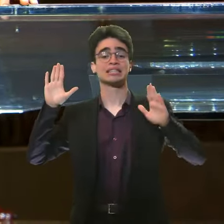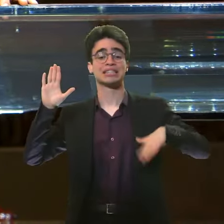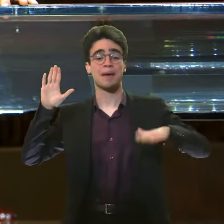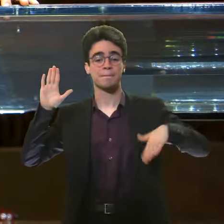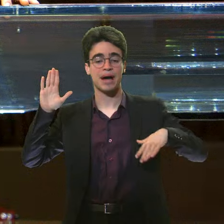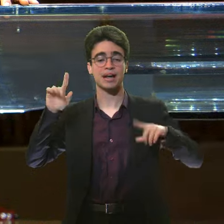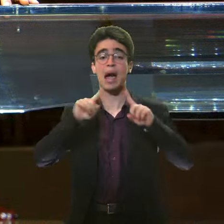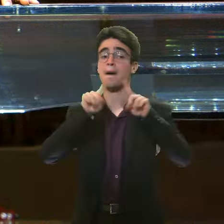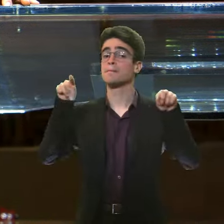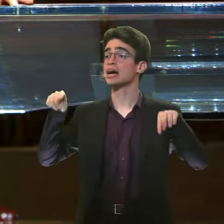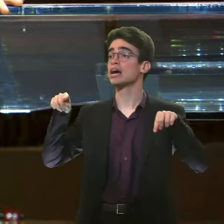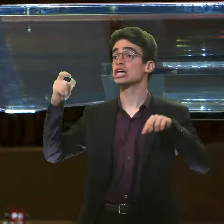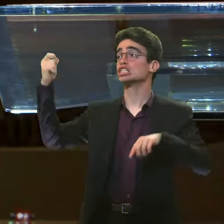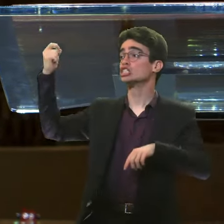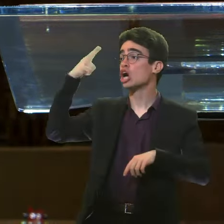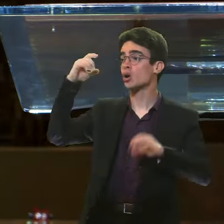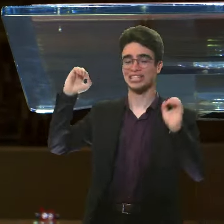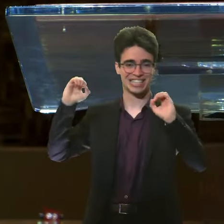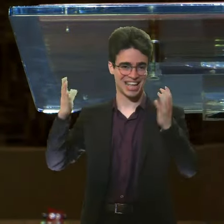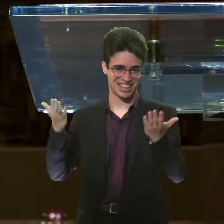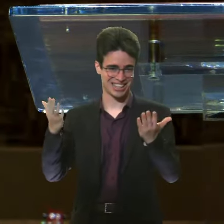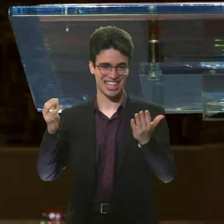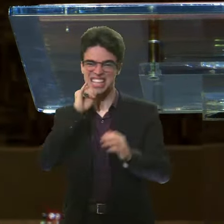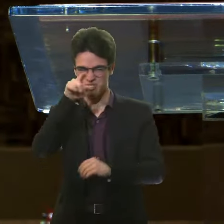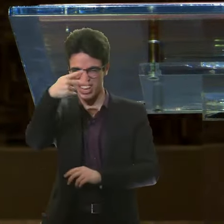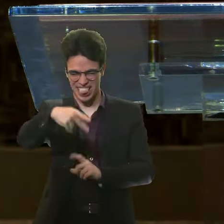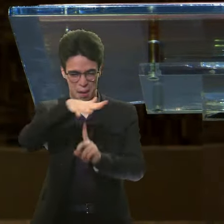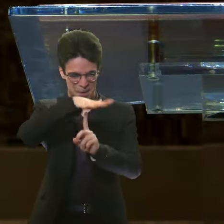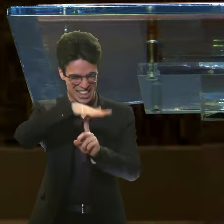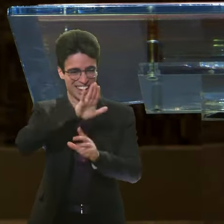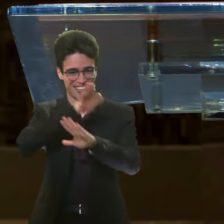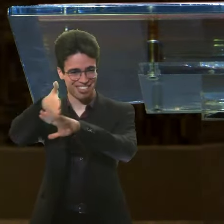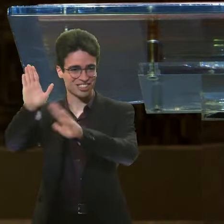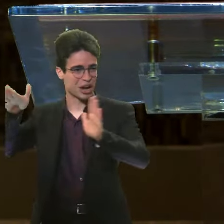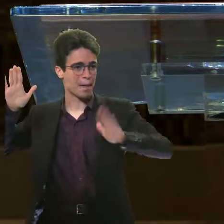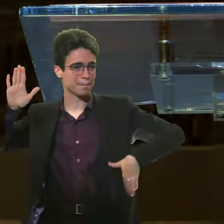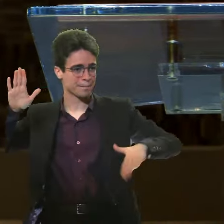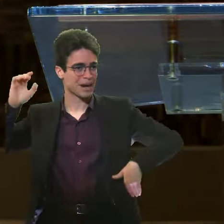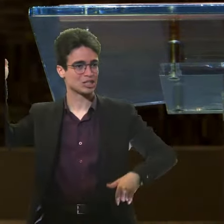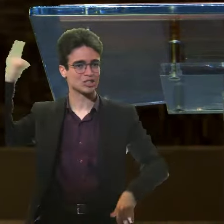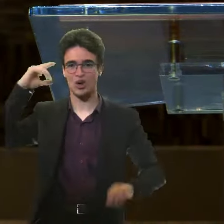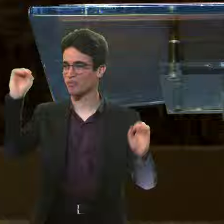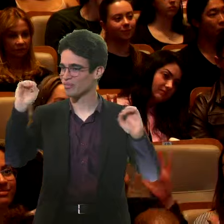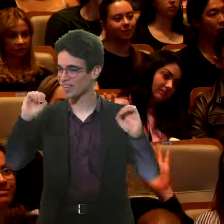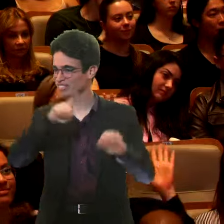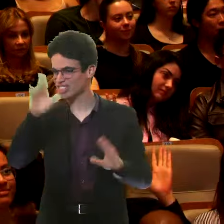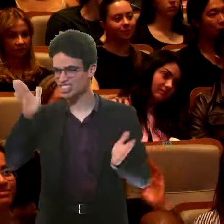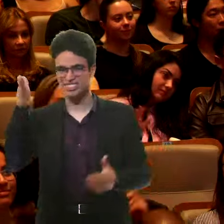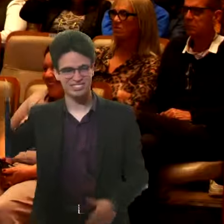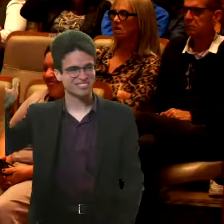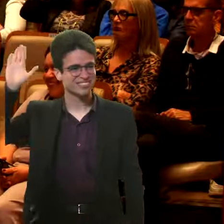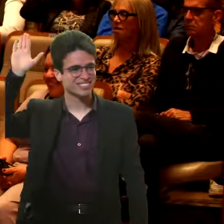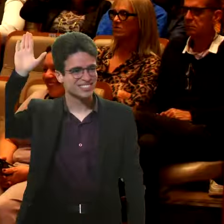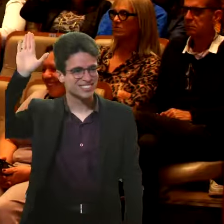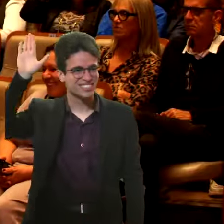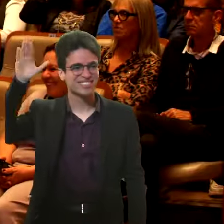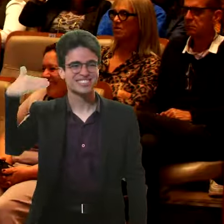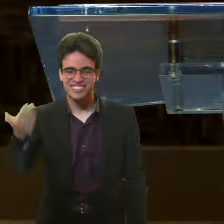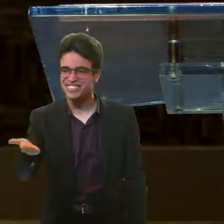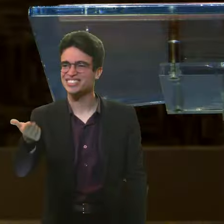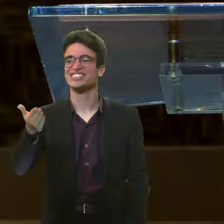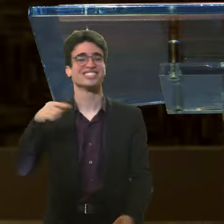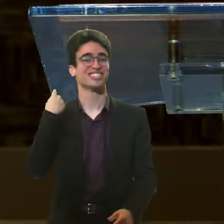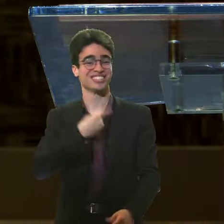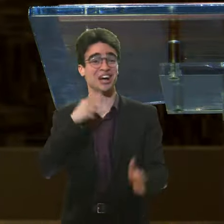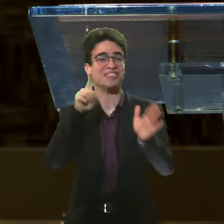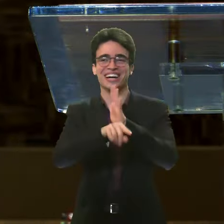já foi para a praia sem sol? Provavelmente se você é do Paraná, né? Quem já foi aqui alguma vez sem sol? Pois é. Dá para perguntar